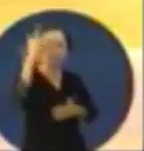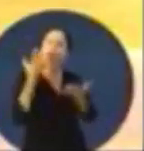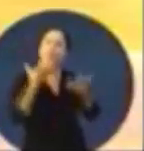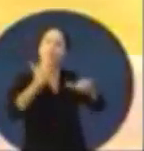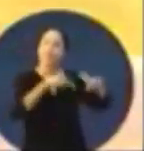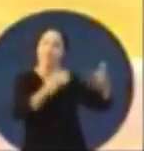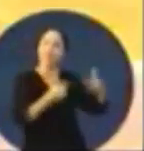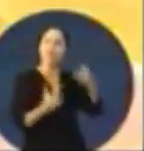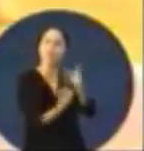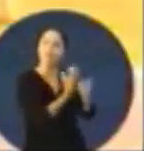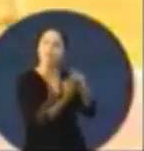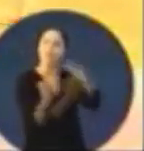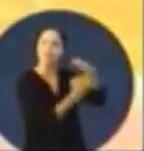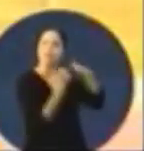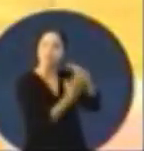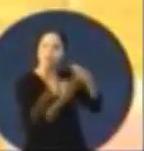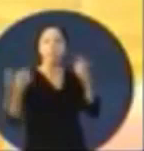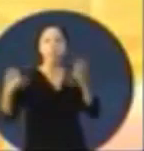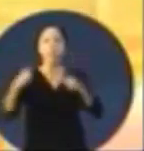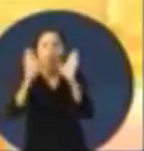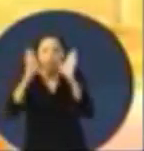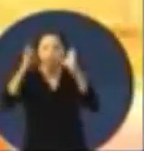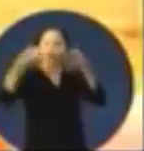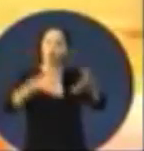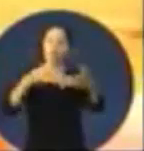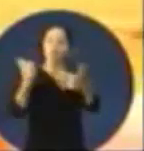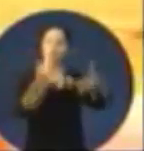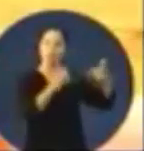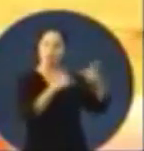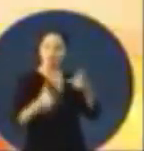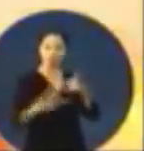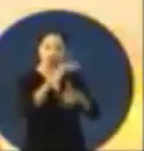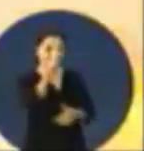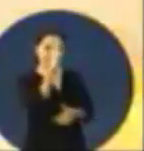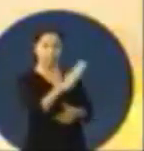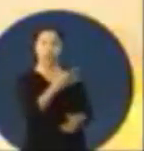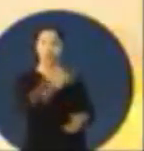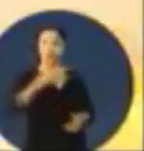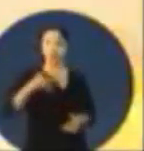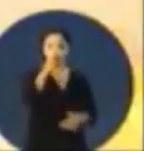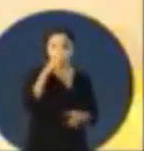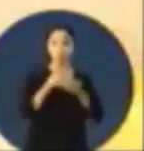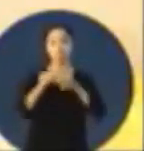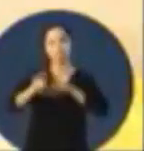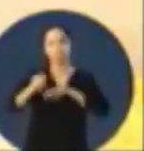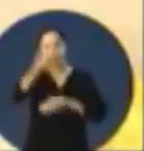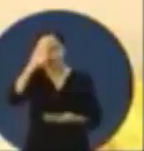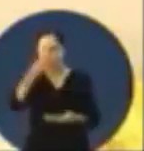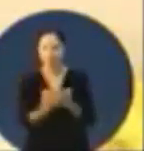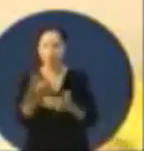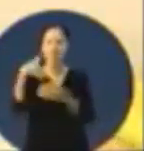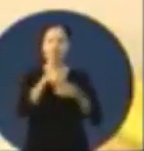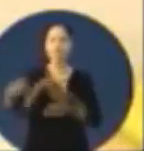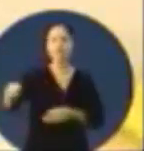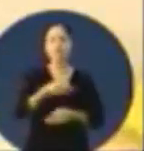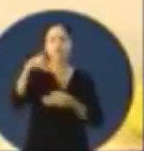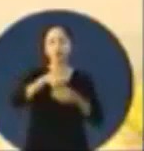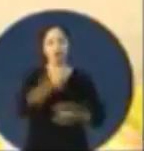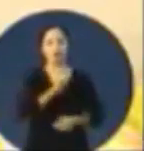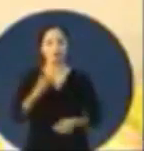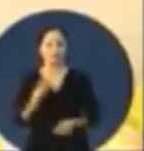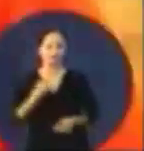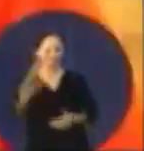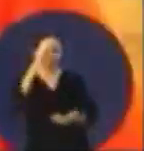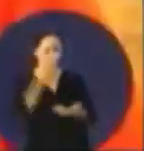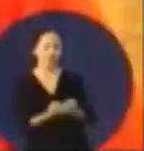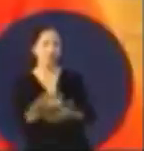quer empreender e trabalhar e focar em garantir os serviços essenciais como saúde e educação. Se você acredita nisso, vote no Novo, vote 30. O Novo conta